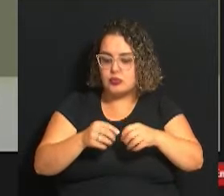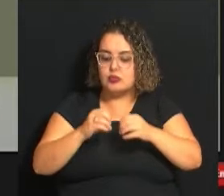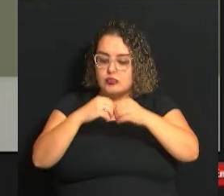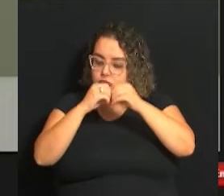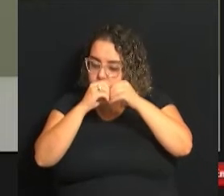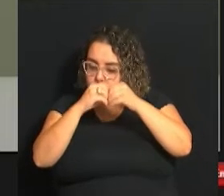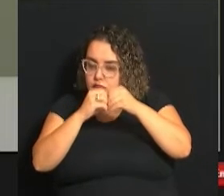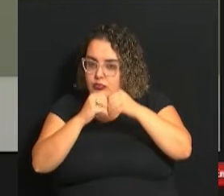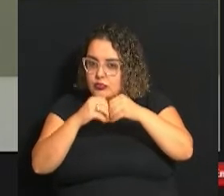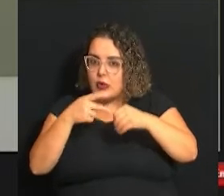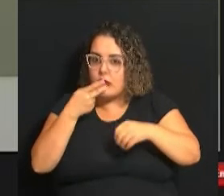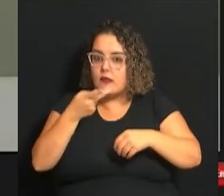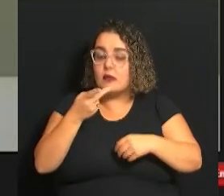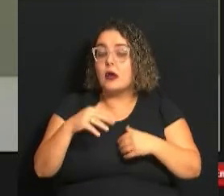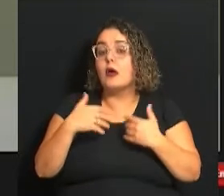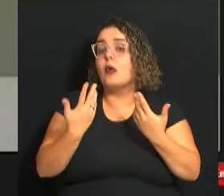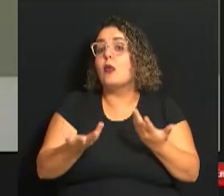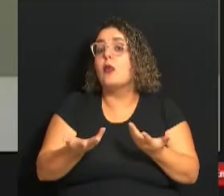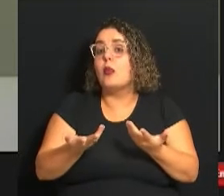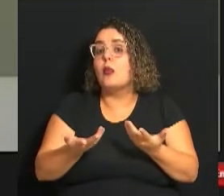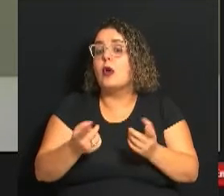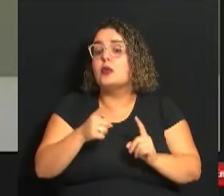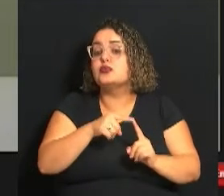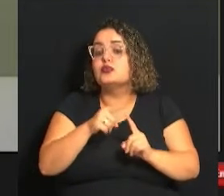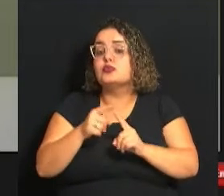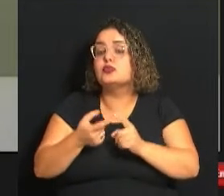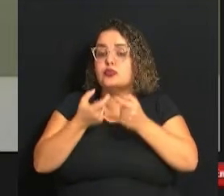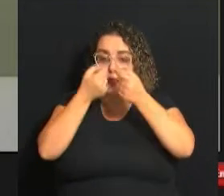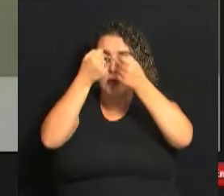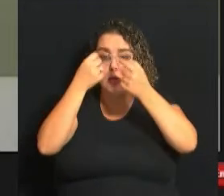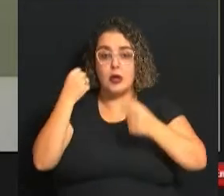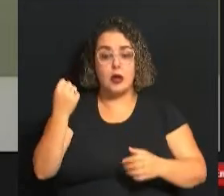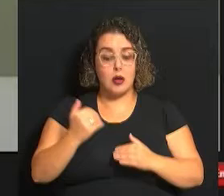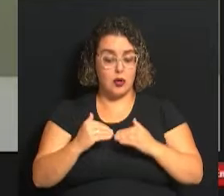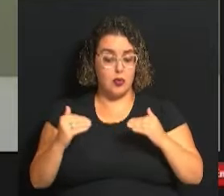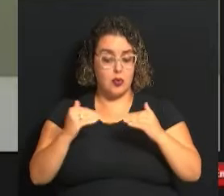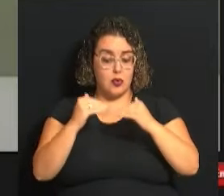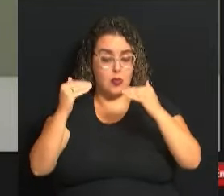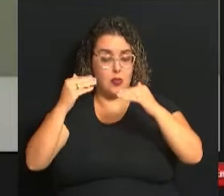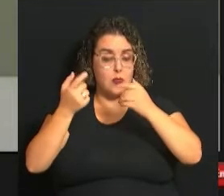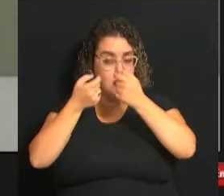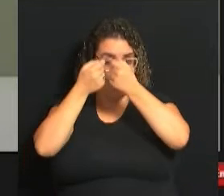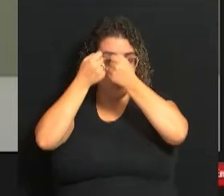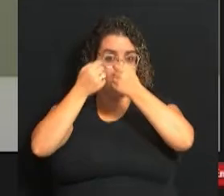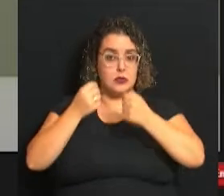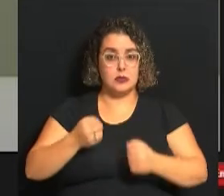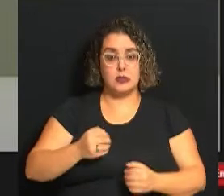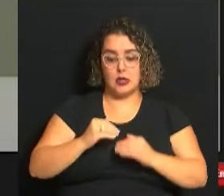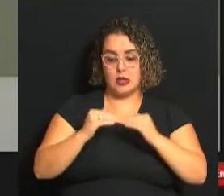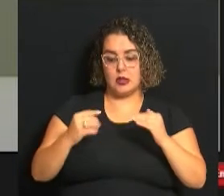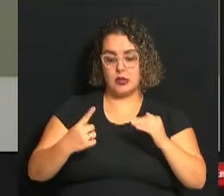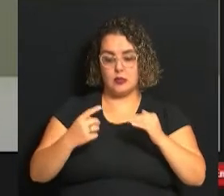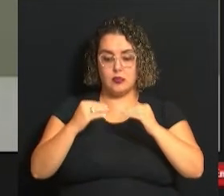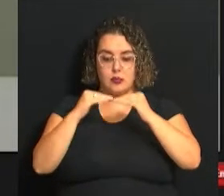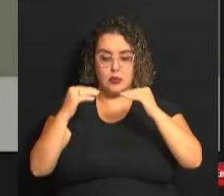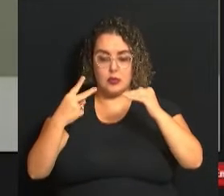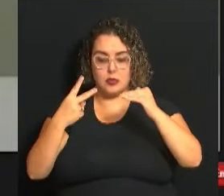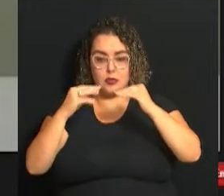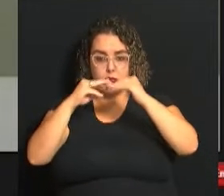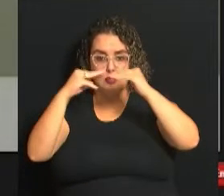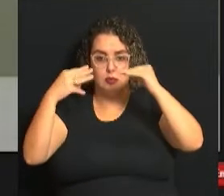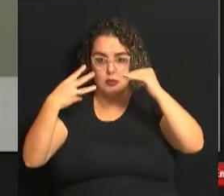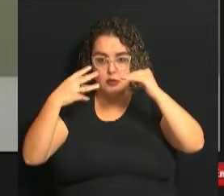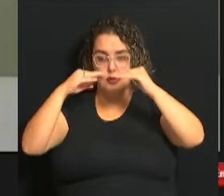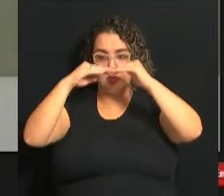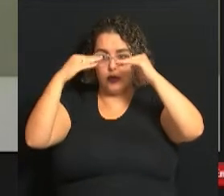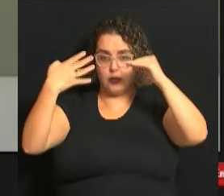acometida e qual a agressividade desse tumor, se ele é grau 1, grau 2, grau 3 ou grau